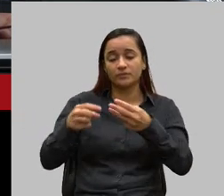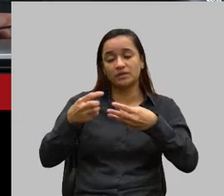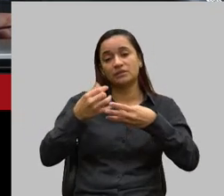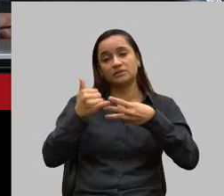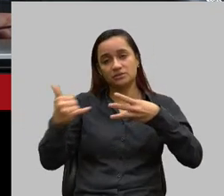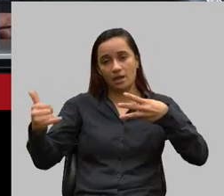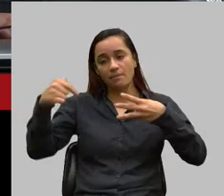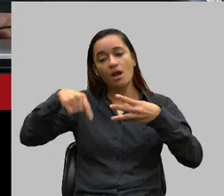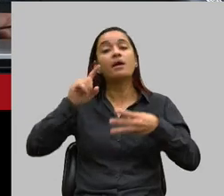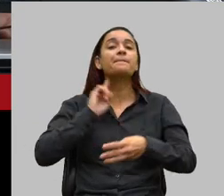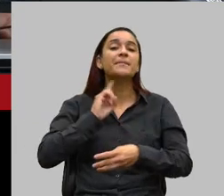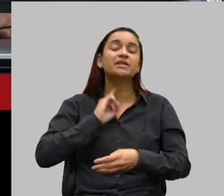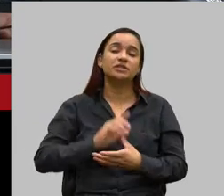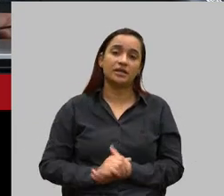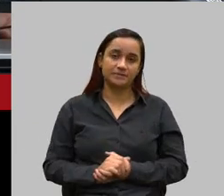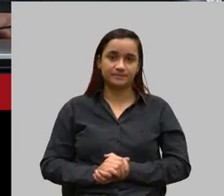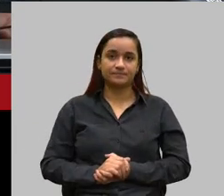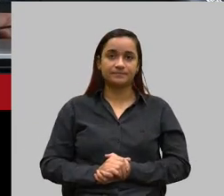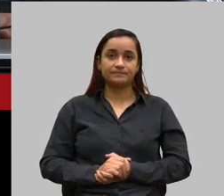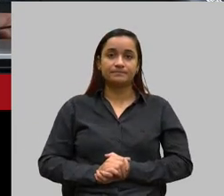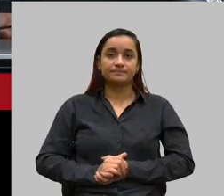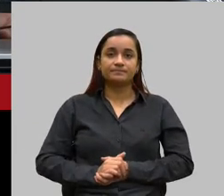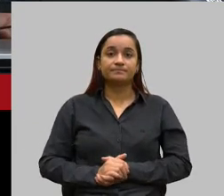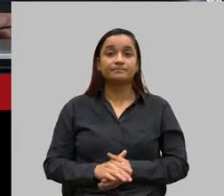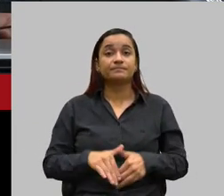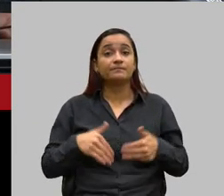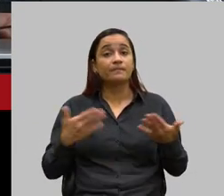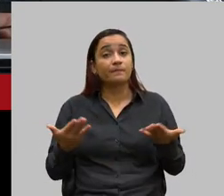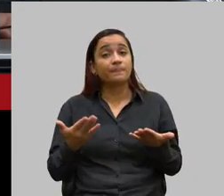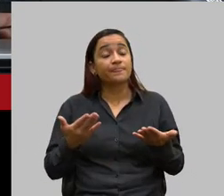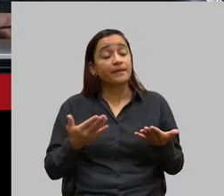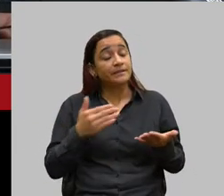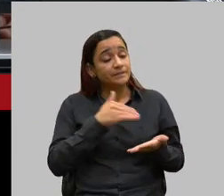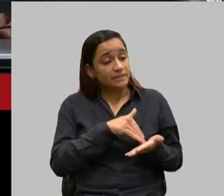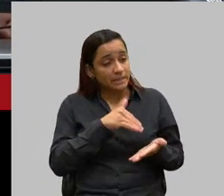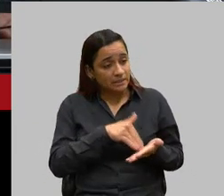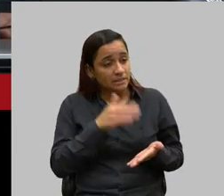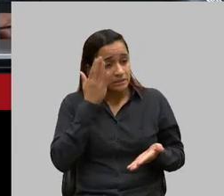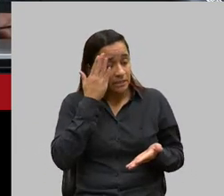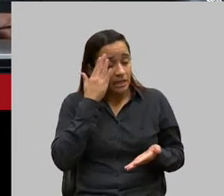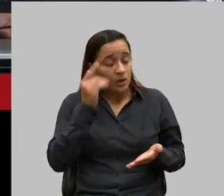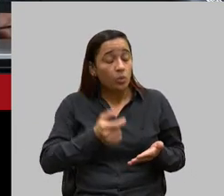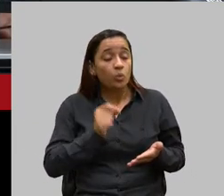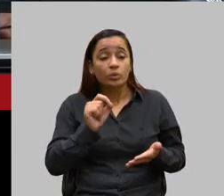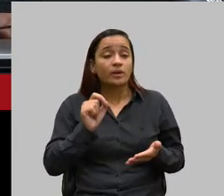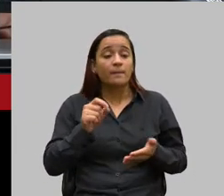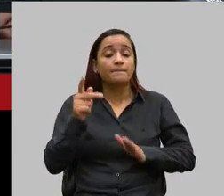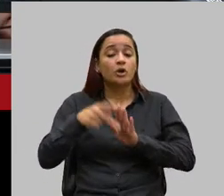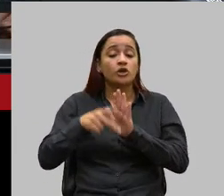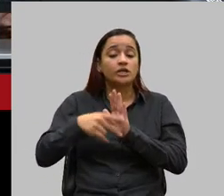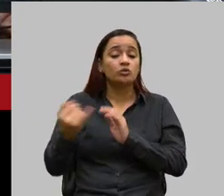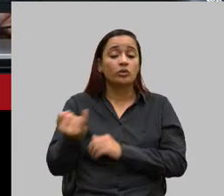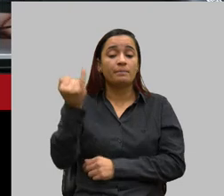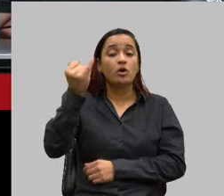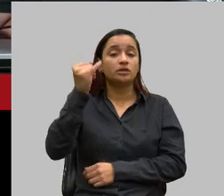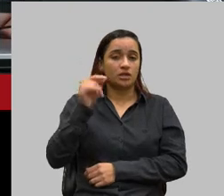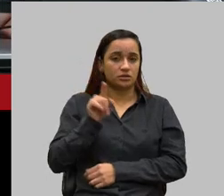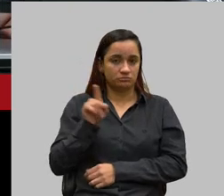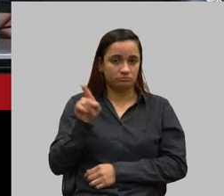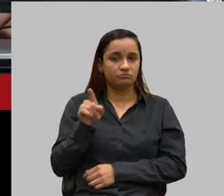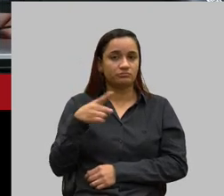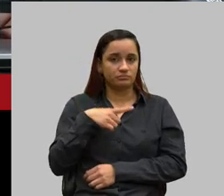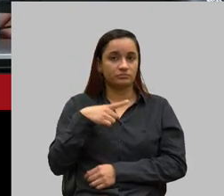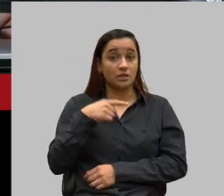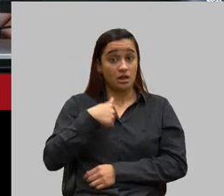Gerais segundo secretário um projeto muito importante que é o reurb eu sou prova disso eu